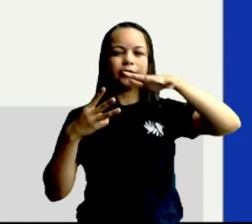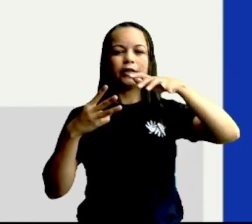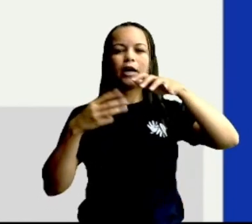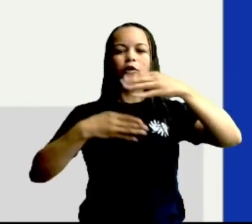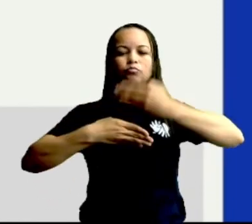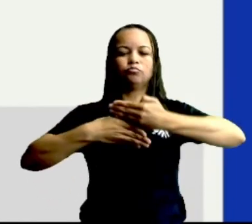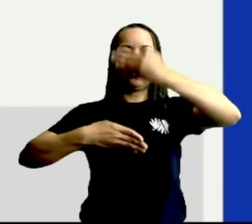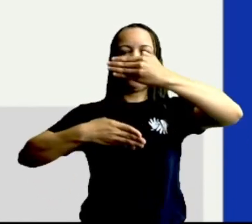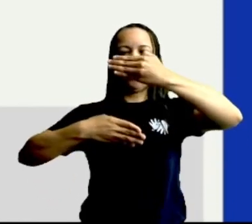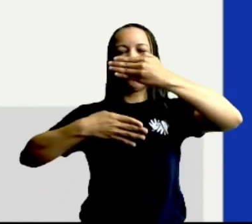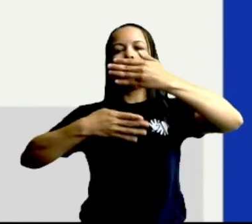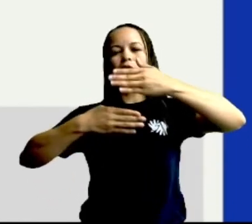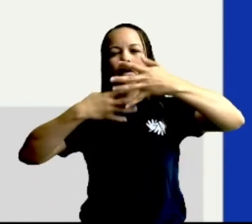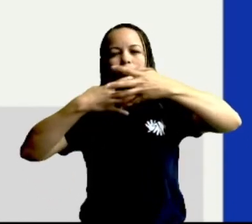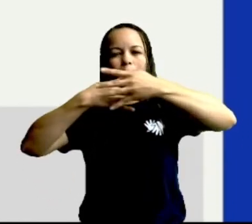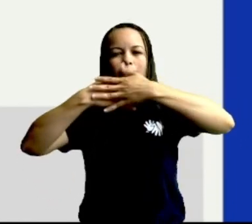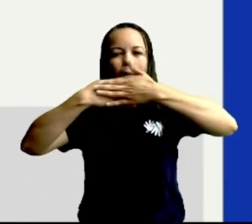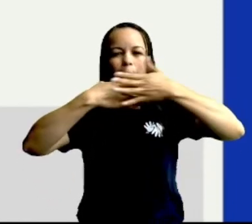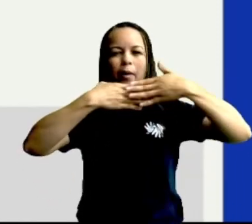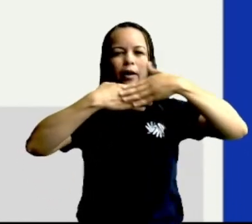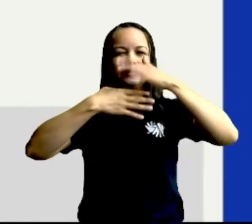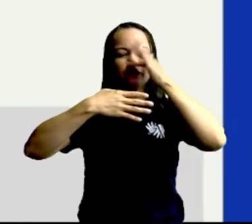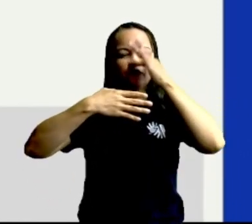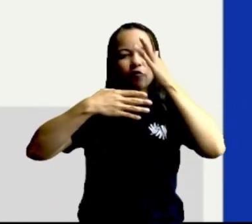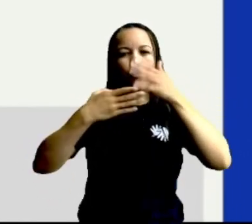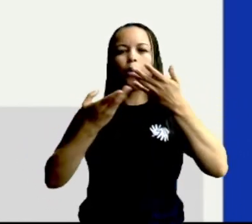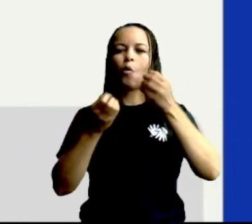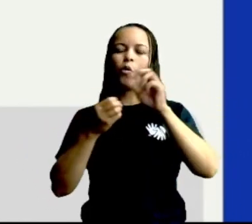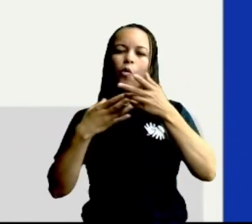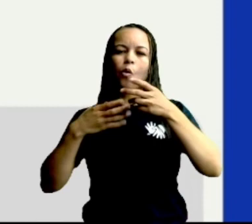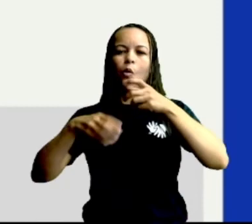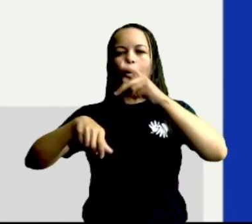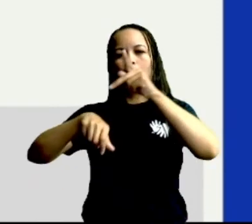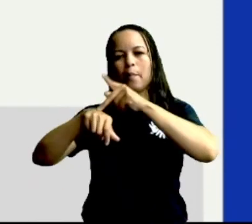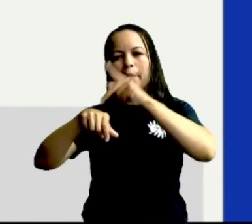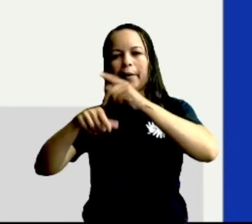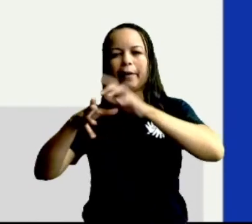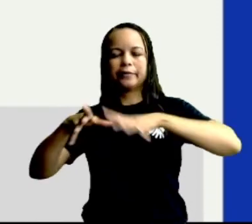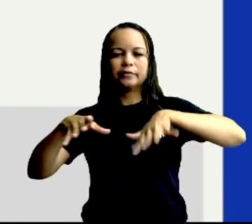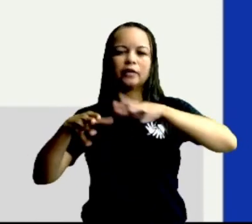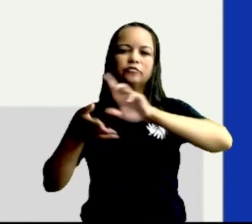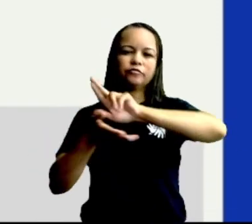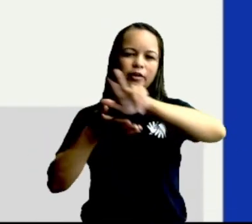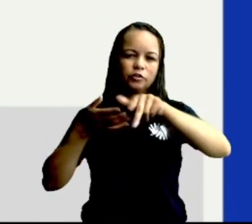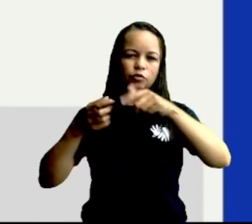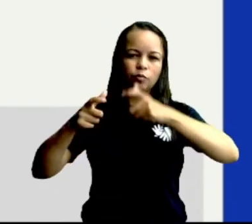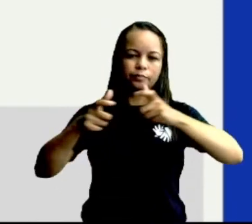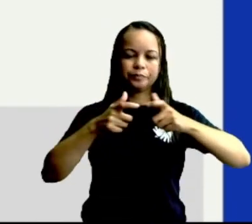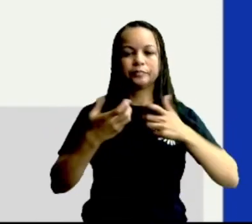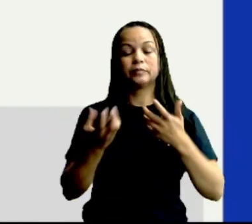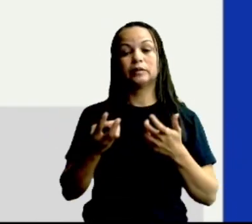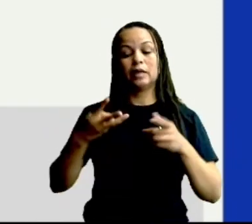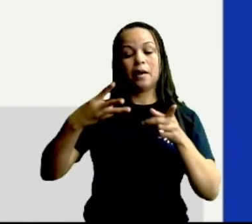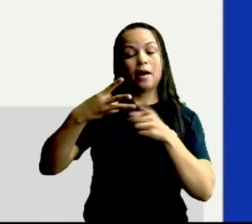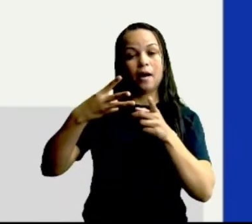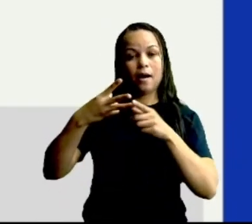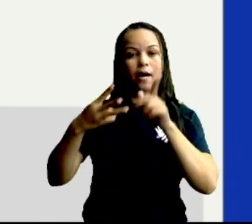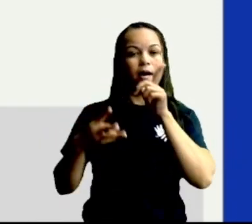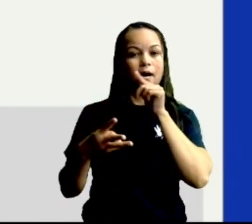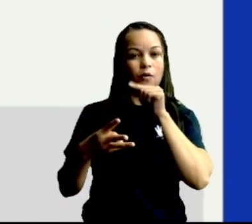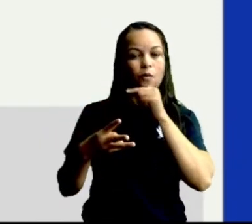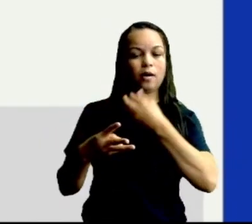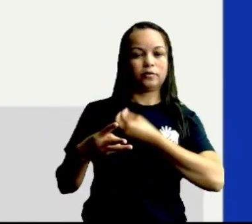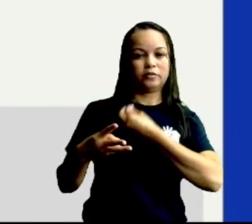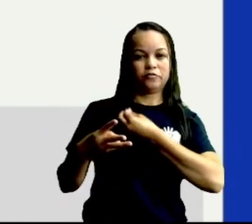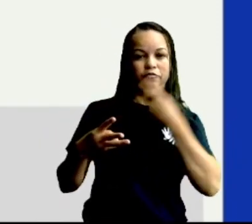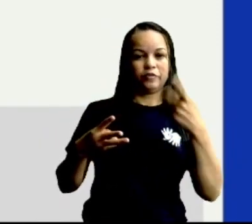também em alguns objetos, rochas, paredes, lajes, ok? E as plantas aquáticas, elas possuem raízes bem